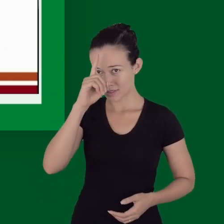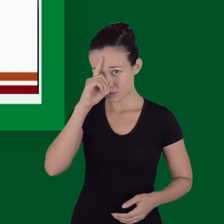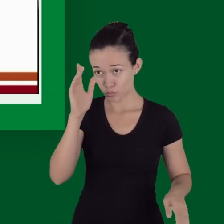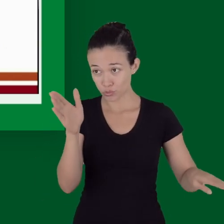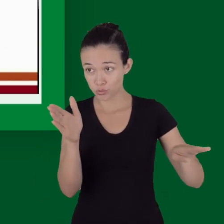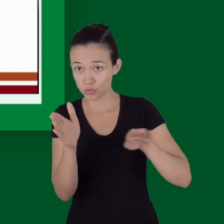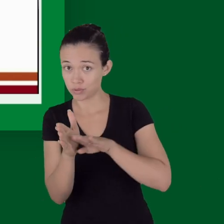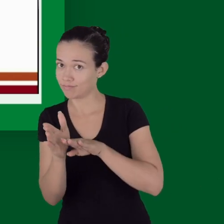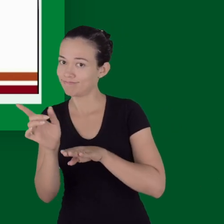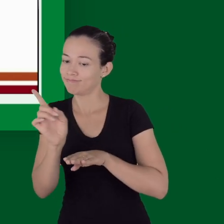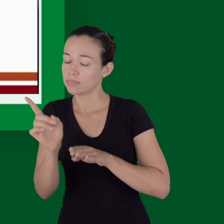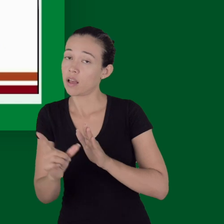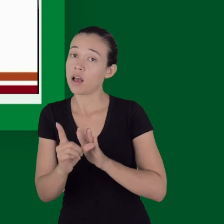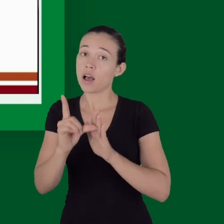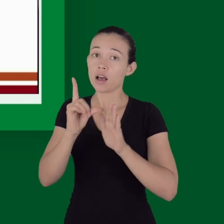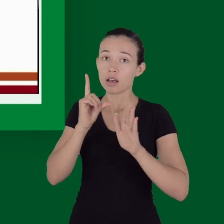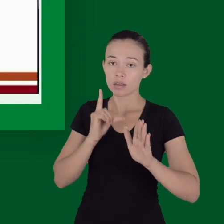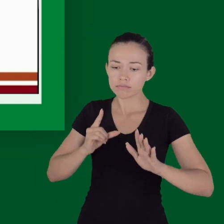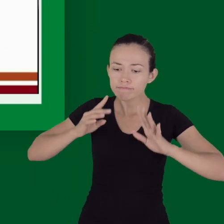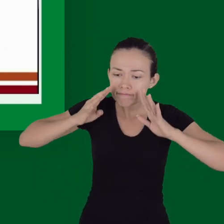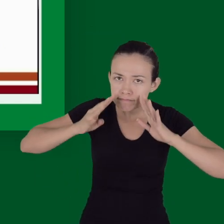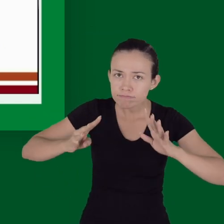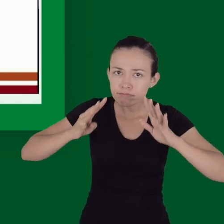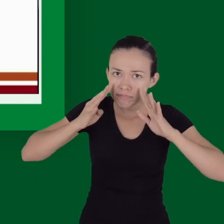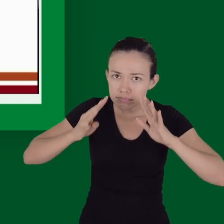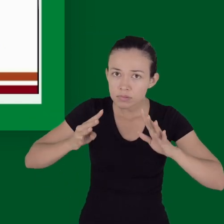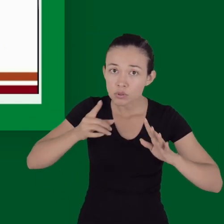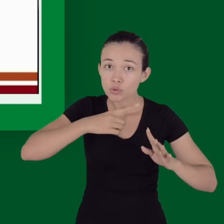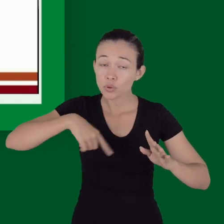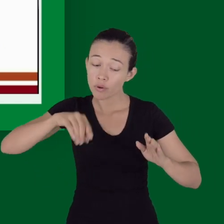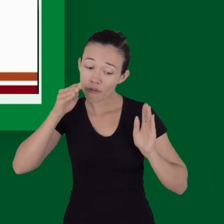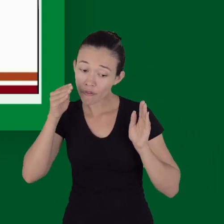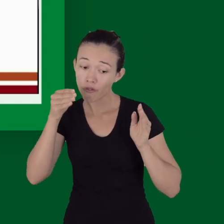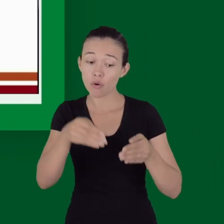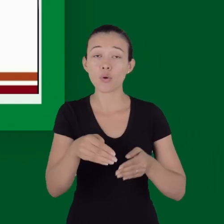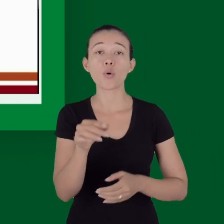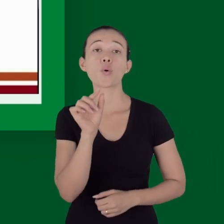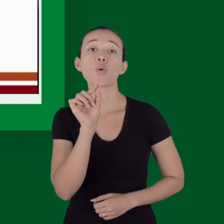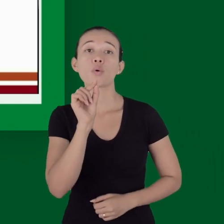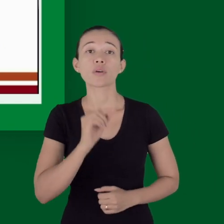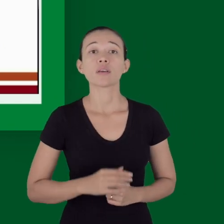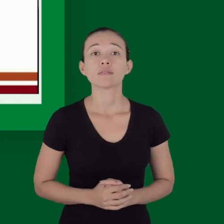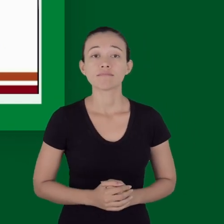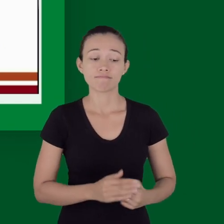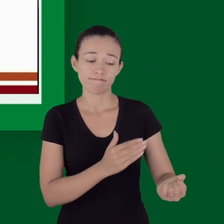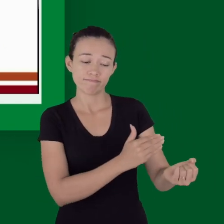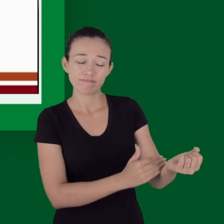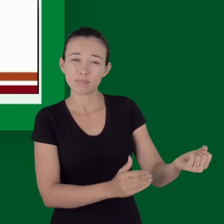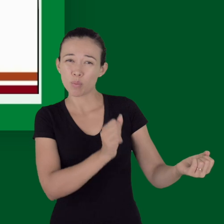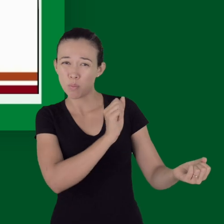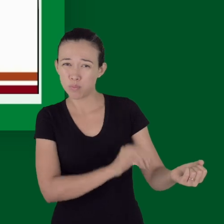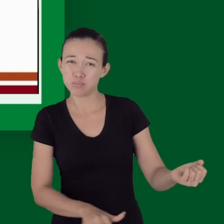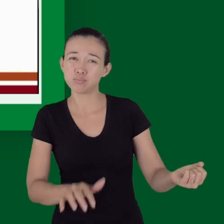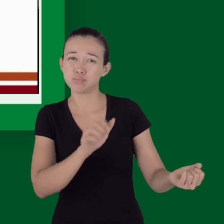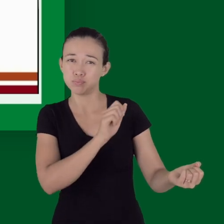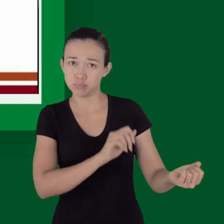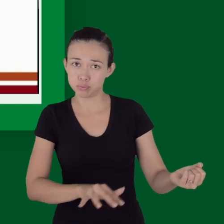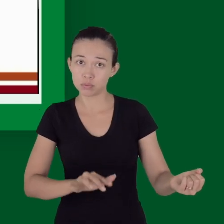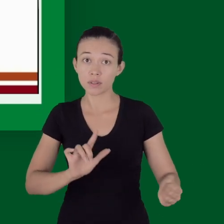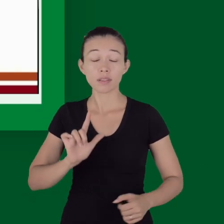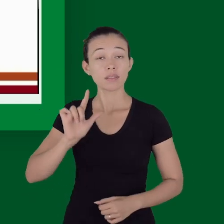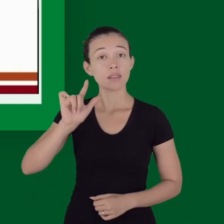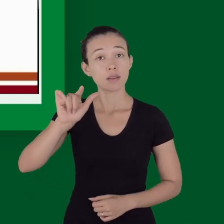essa alteração né passou a ser dada mais ênfase as grandes hemorragias externas antes mesmo do